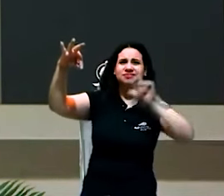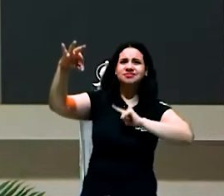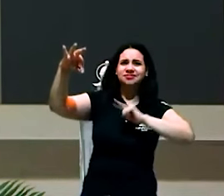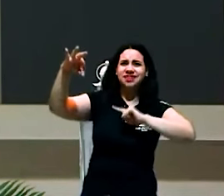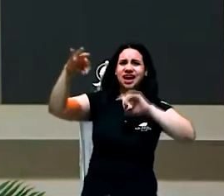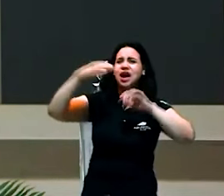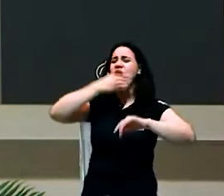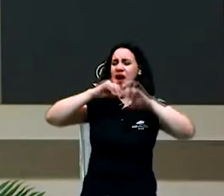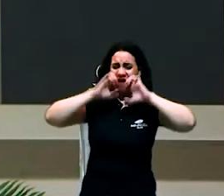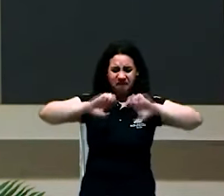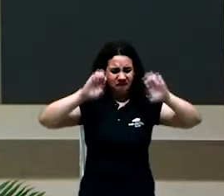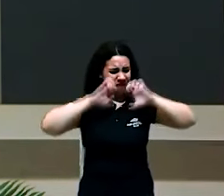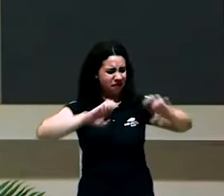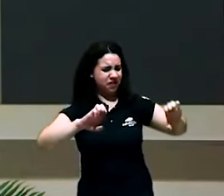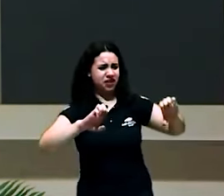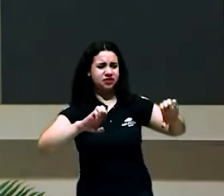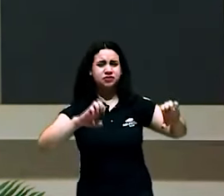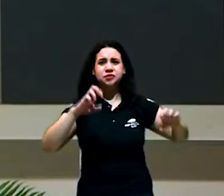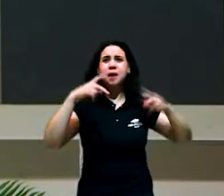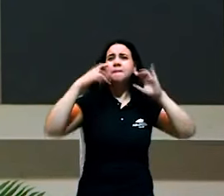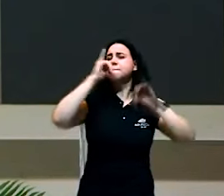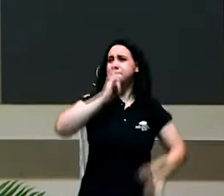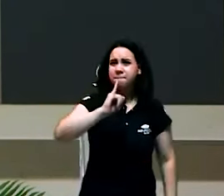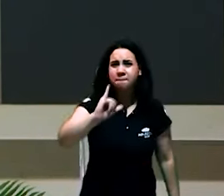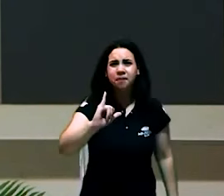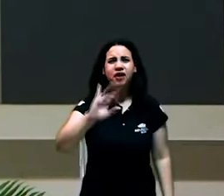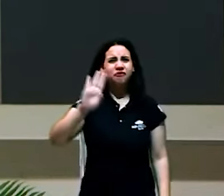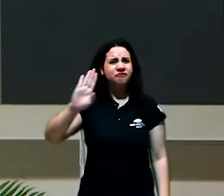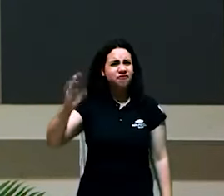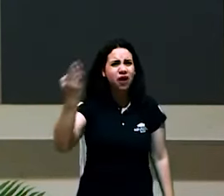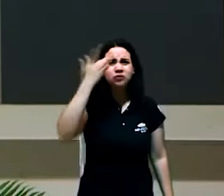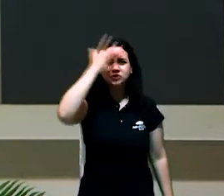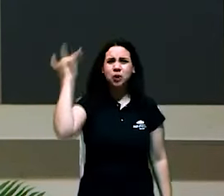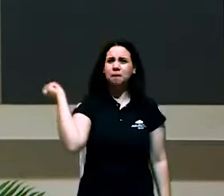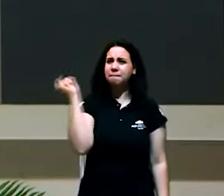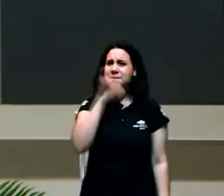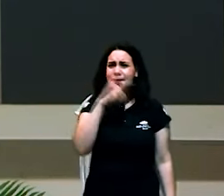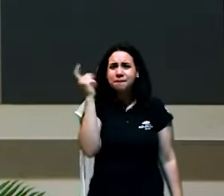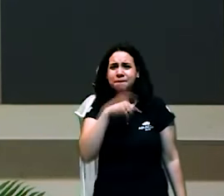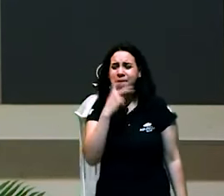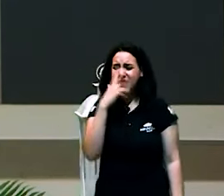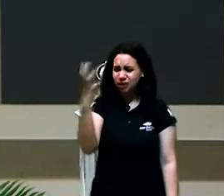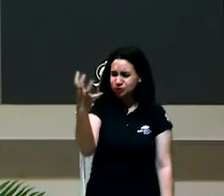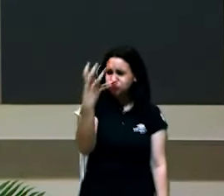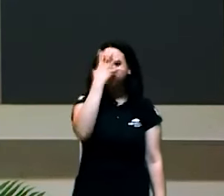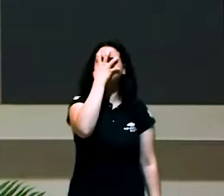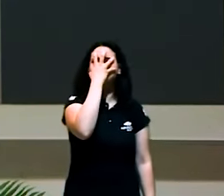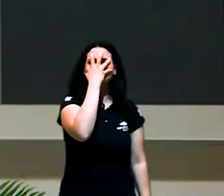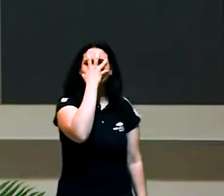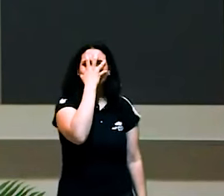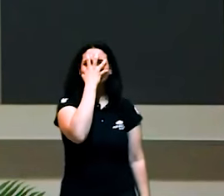mestres, falsos pregadores, falsos ungidos, mentirosos, que são enviados do inferno